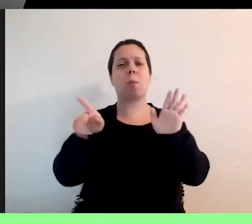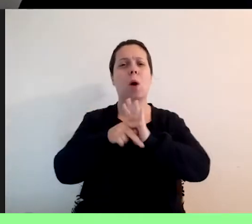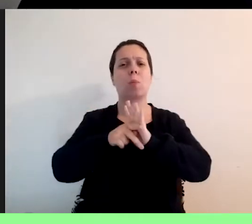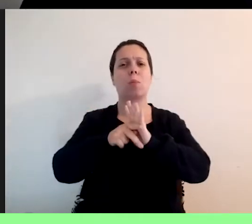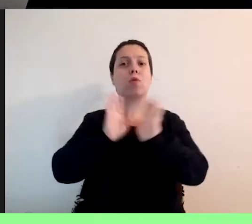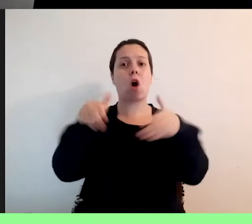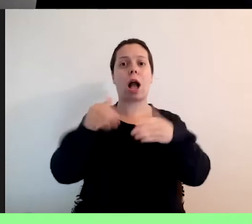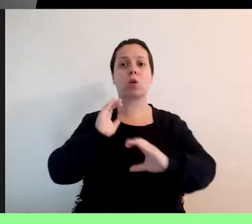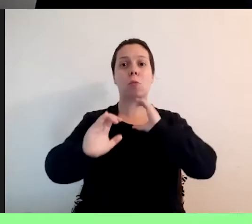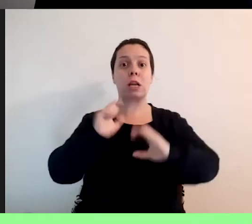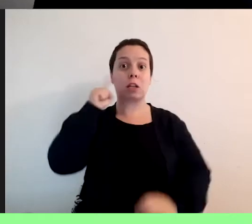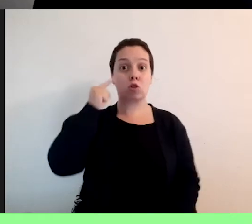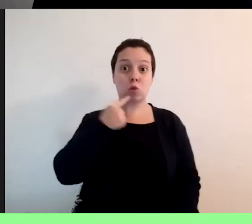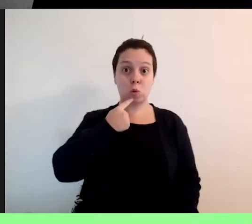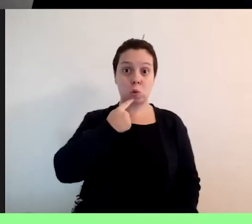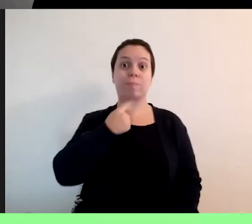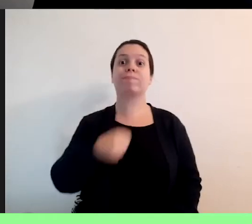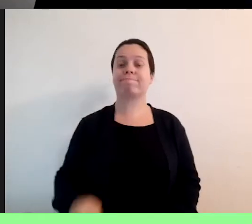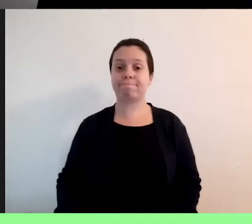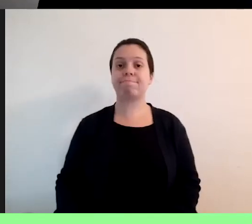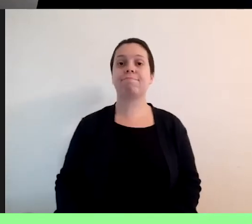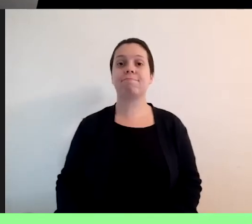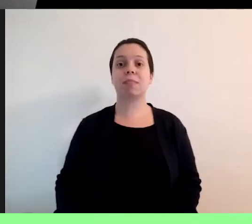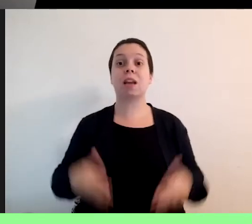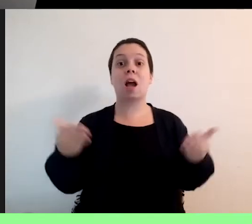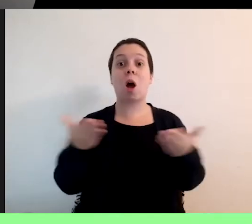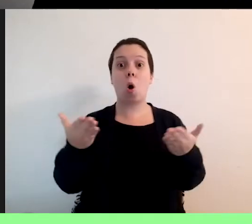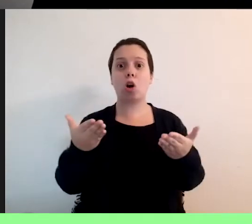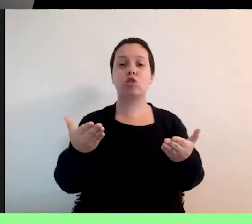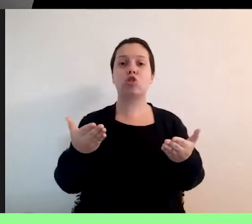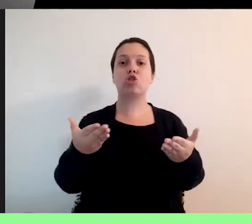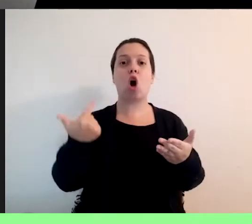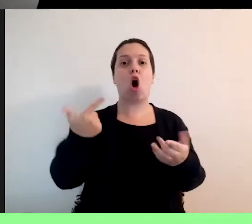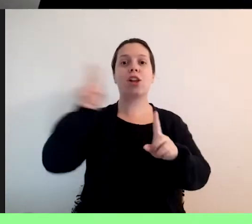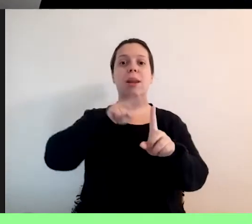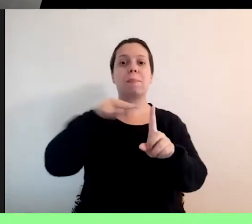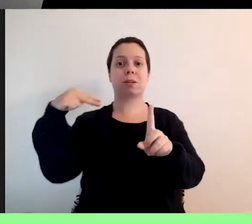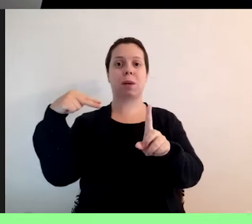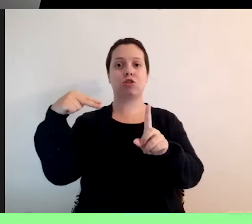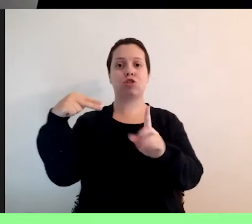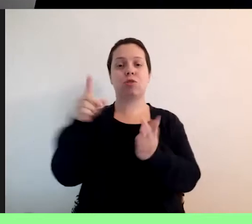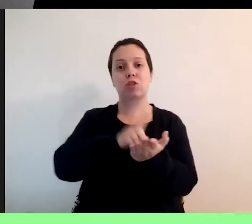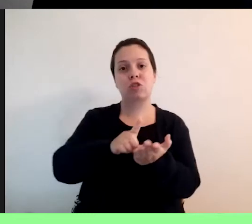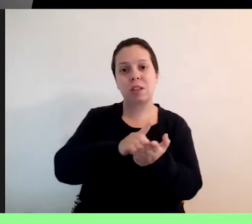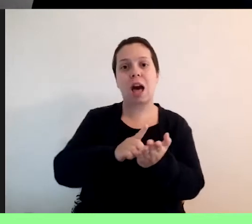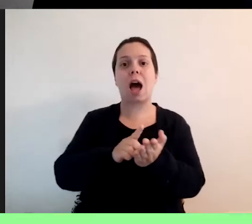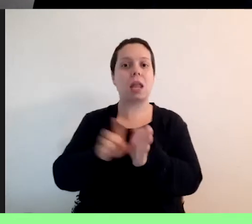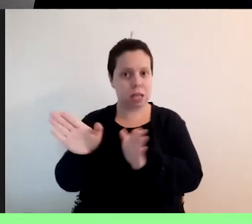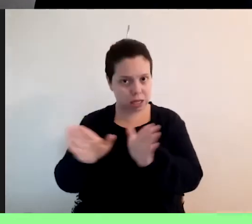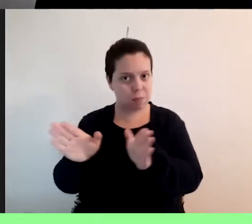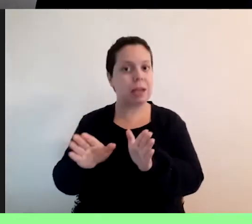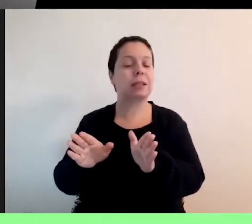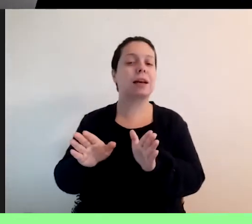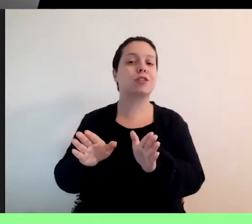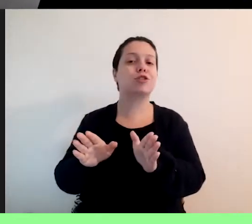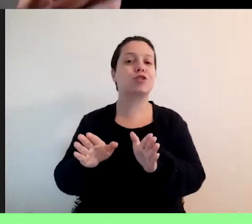gente traz mais uma perspectiva, né, do design, acessibilidade no design,